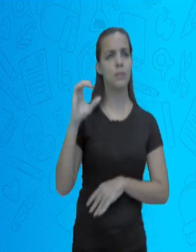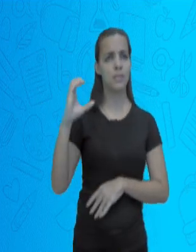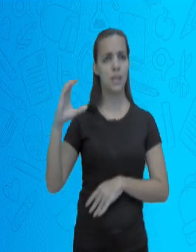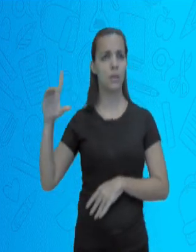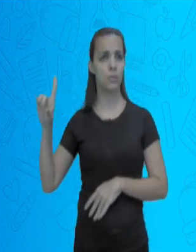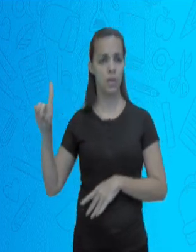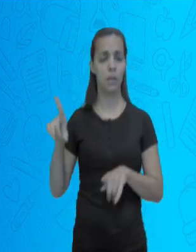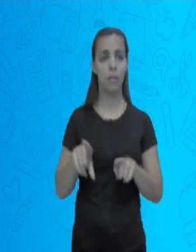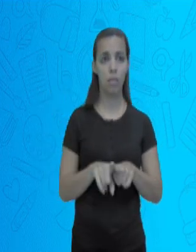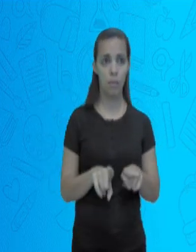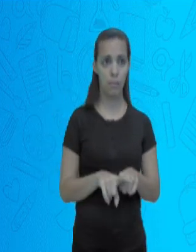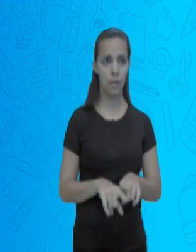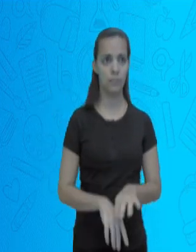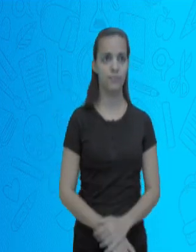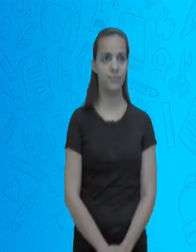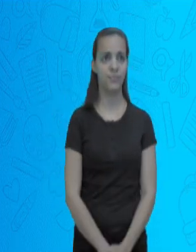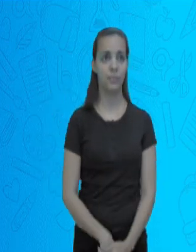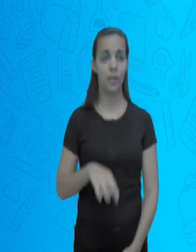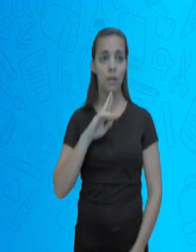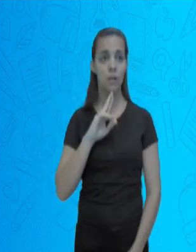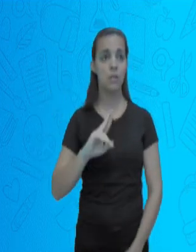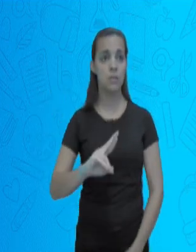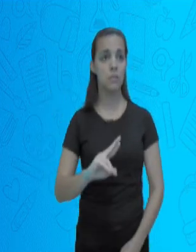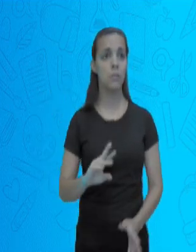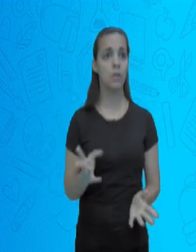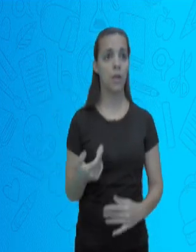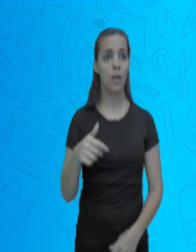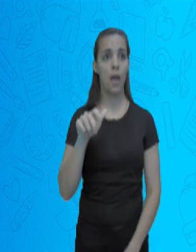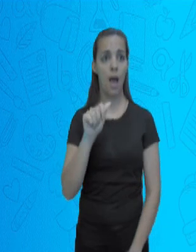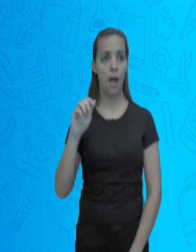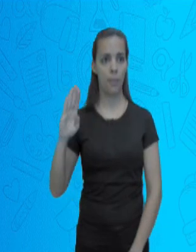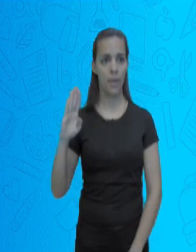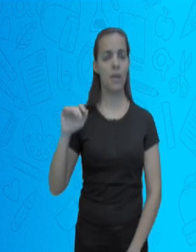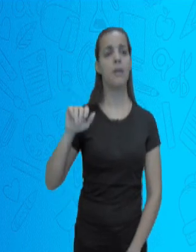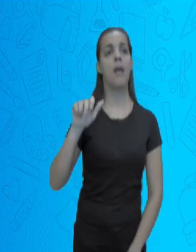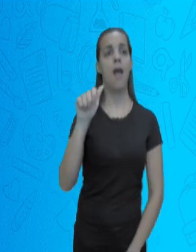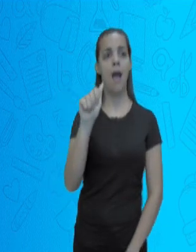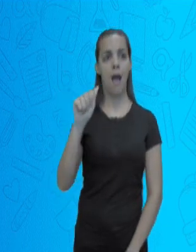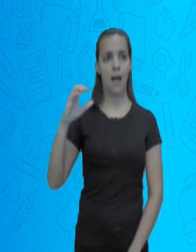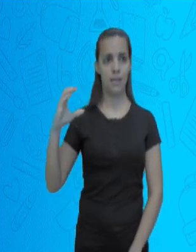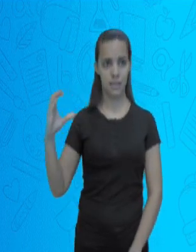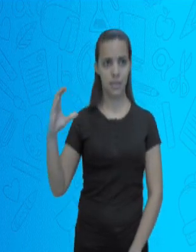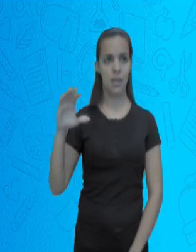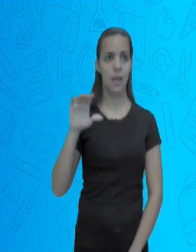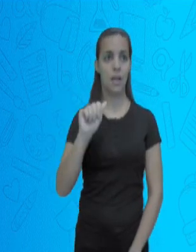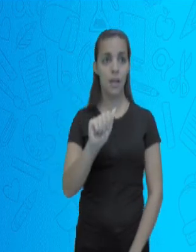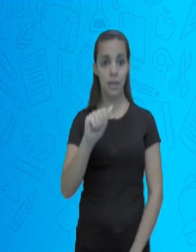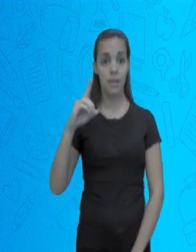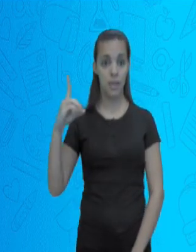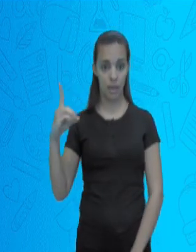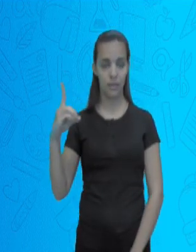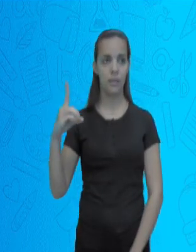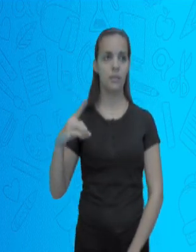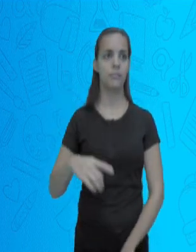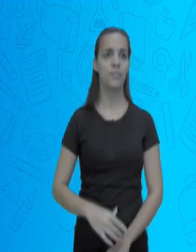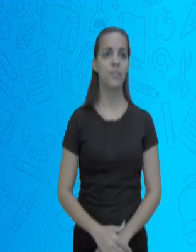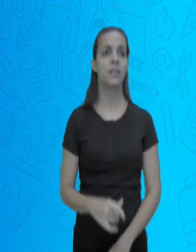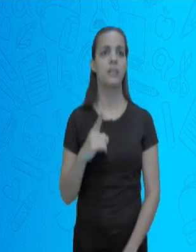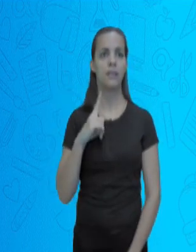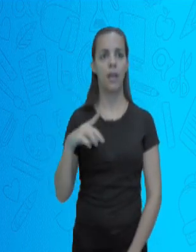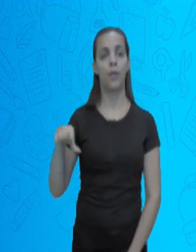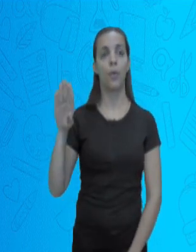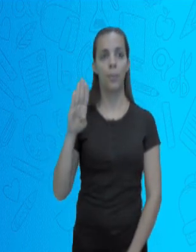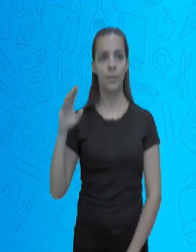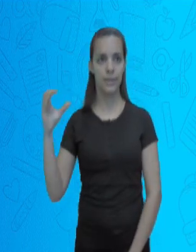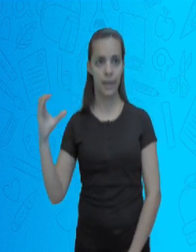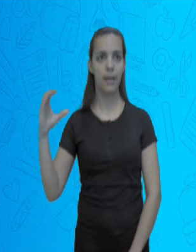CD. Então, vamos lá. Eu tenho o segmento AB, AC, AD. Aí, eu